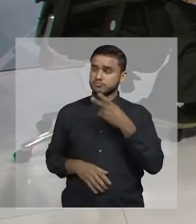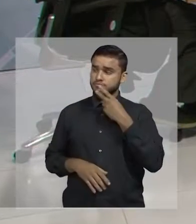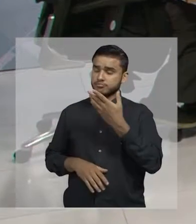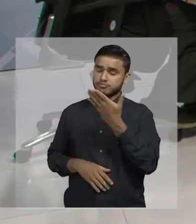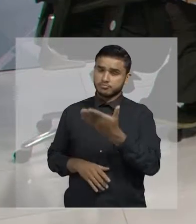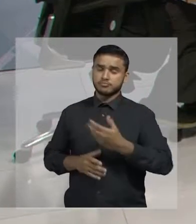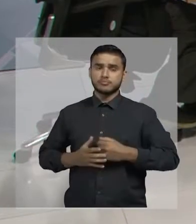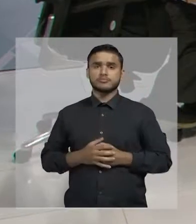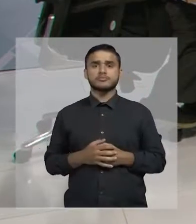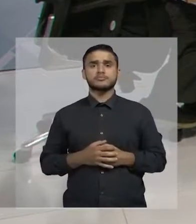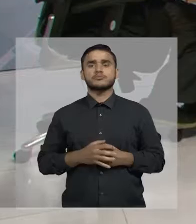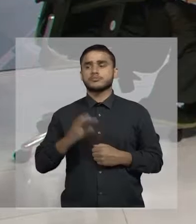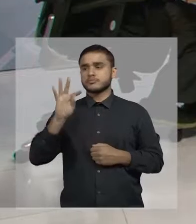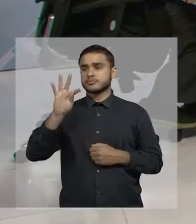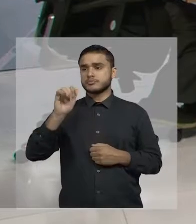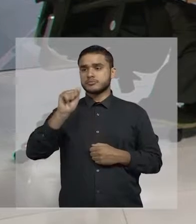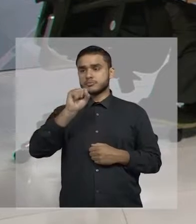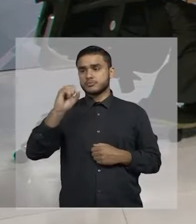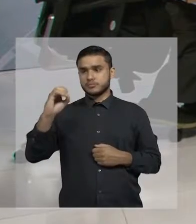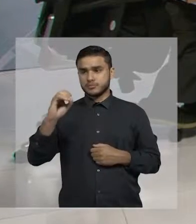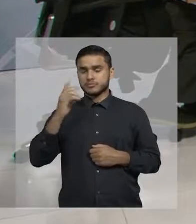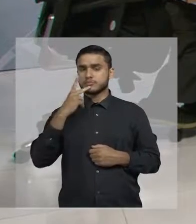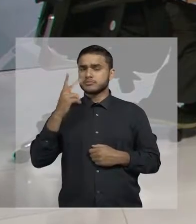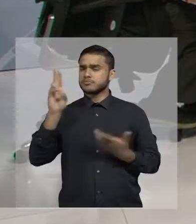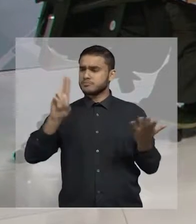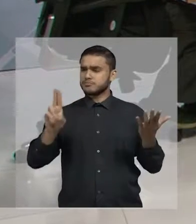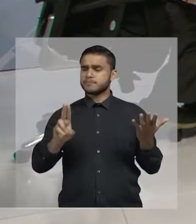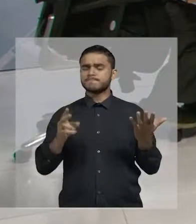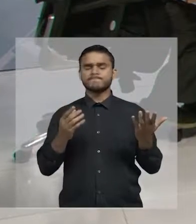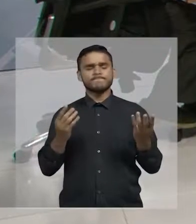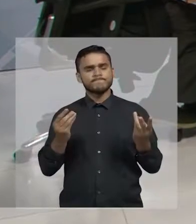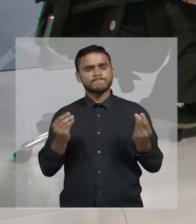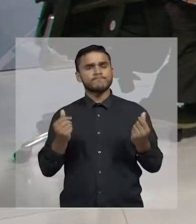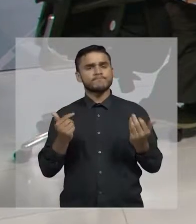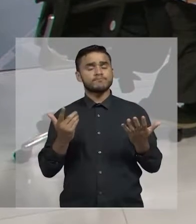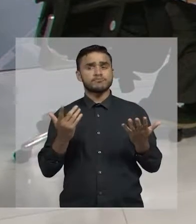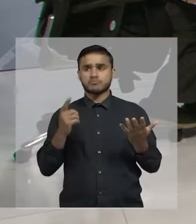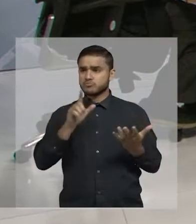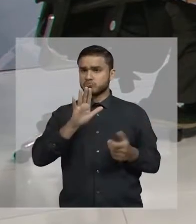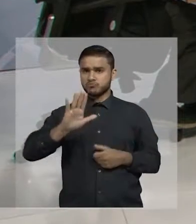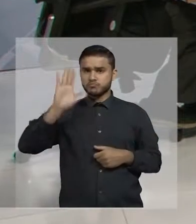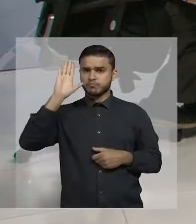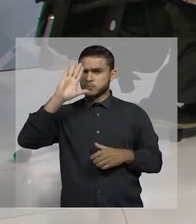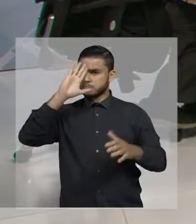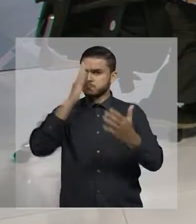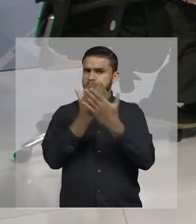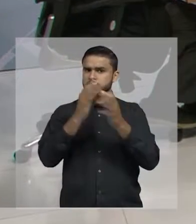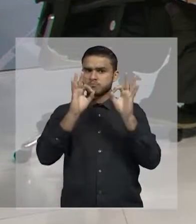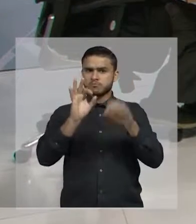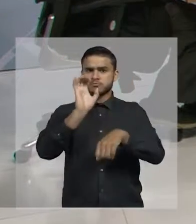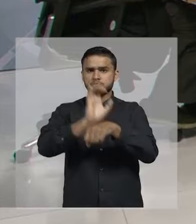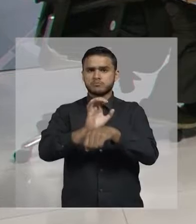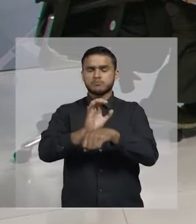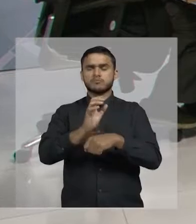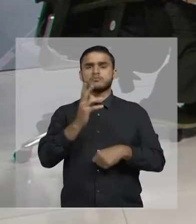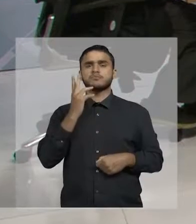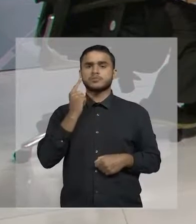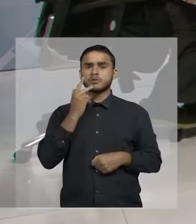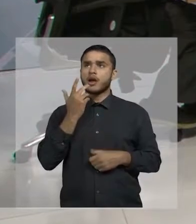senador Tasso Gereissati. O que é isso, hein? Falta de compromisso com o Estado, medo de uma derrota